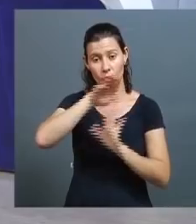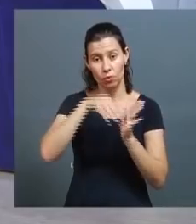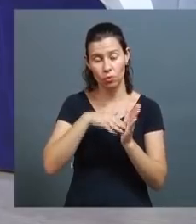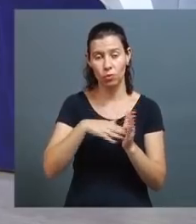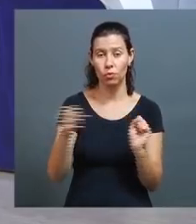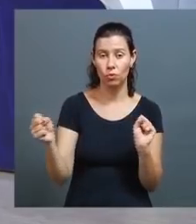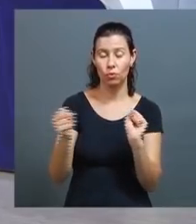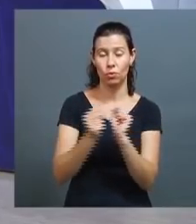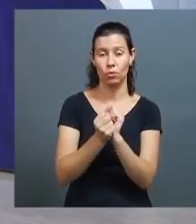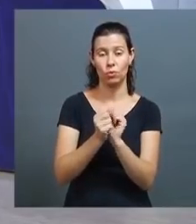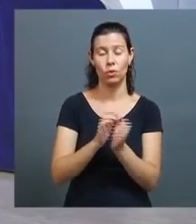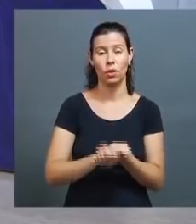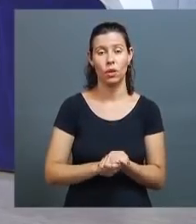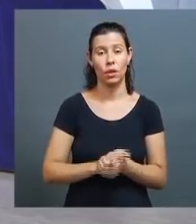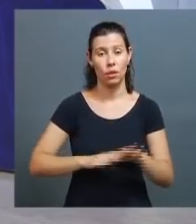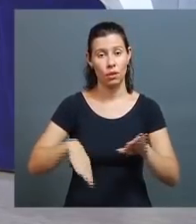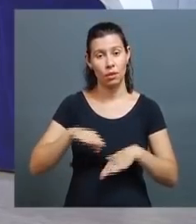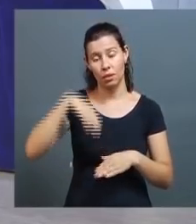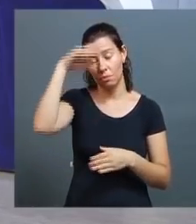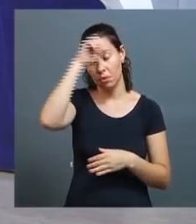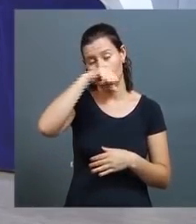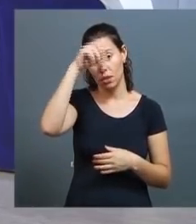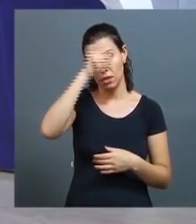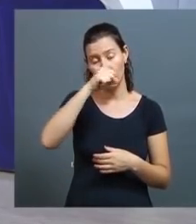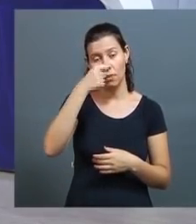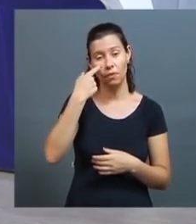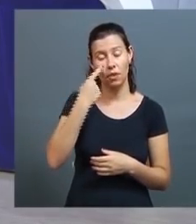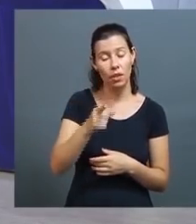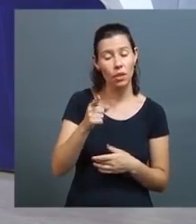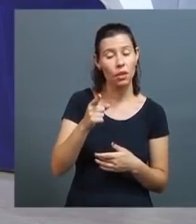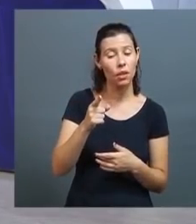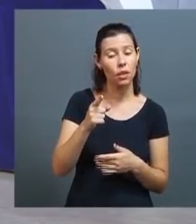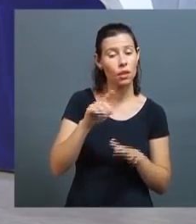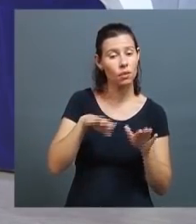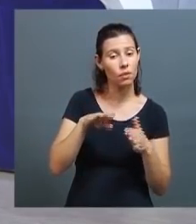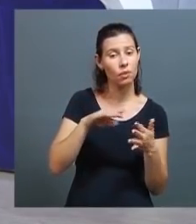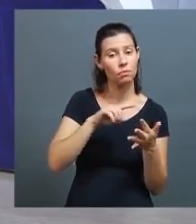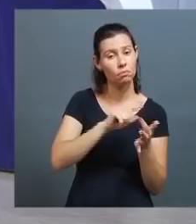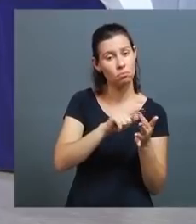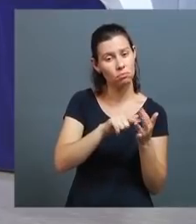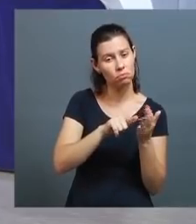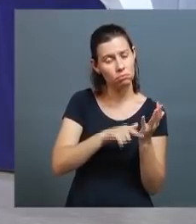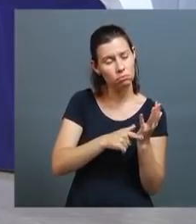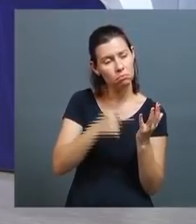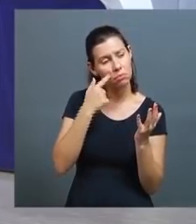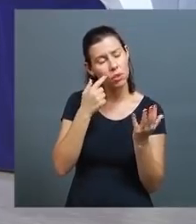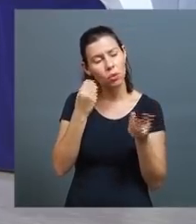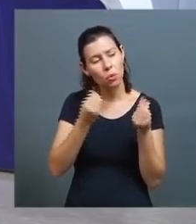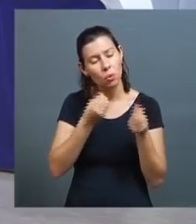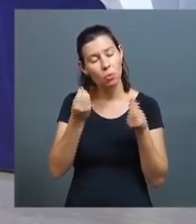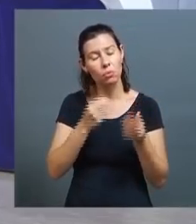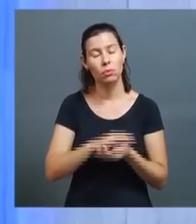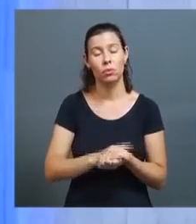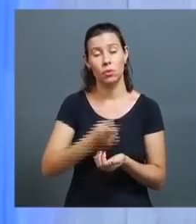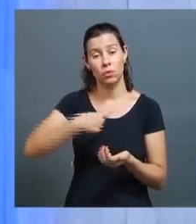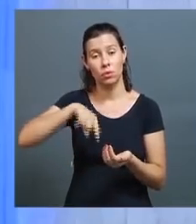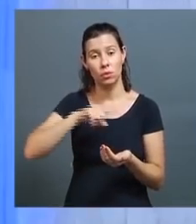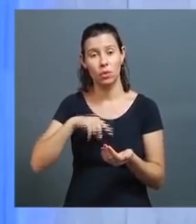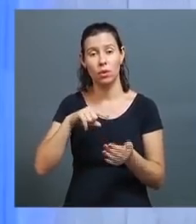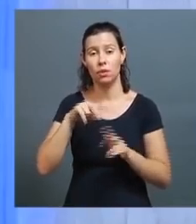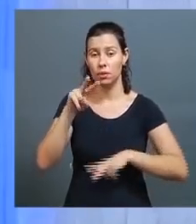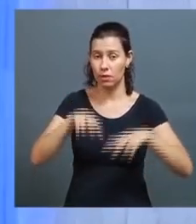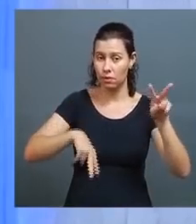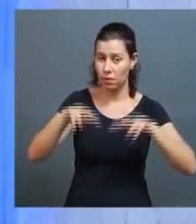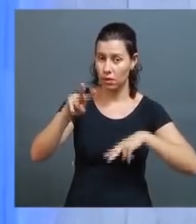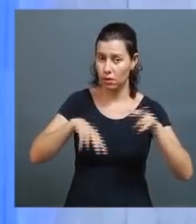Consequentemente, não aprender, a gente precisa olhar para todos esses aspectos. Então, quando a gente vai fazer uma